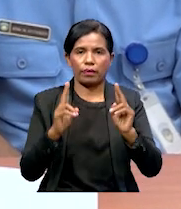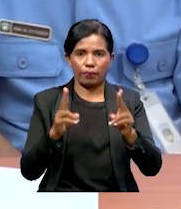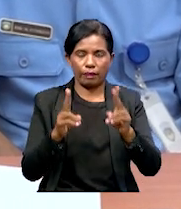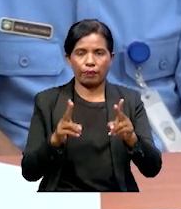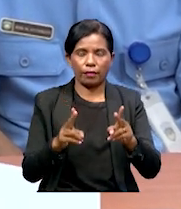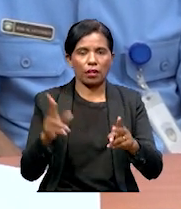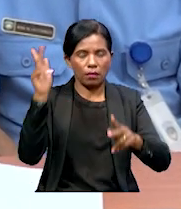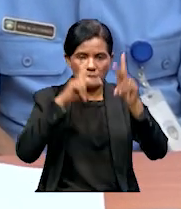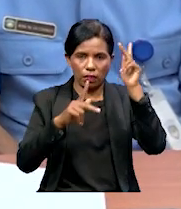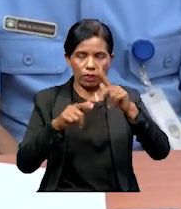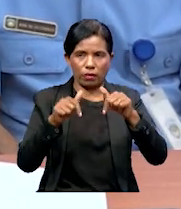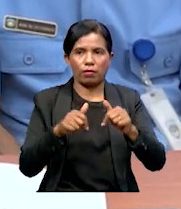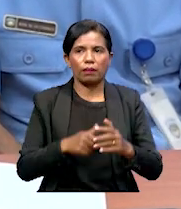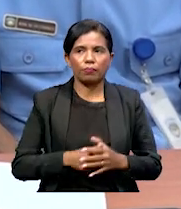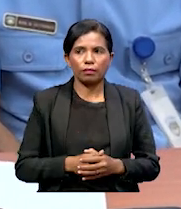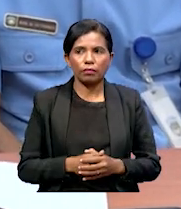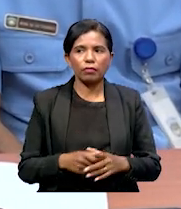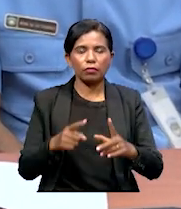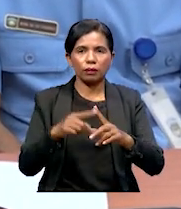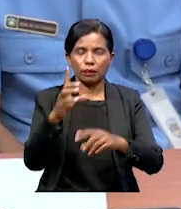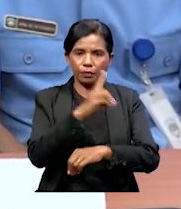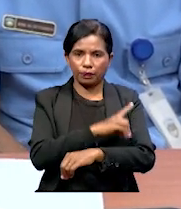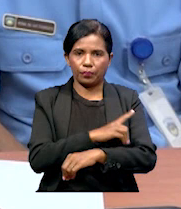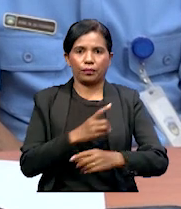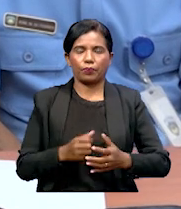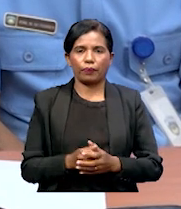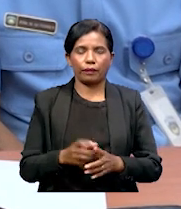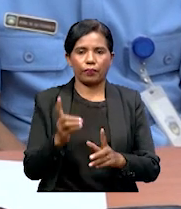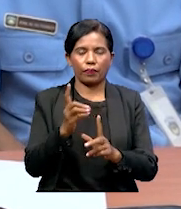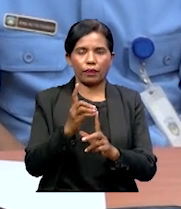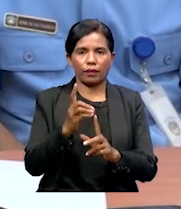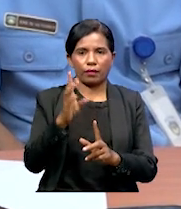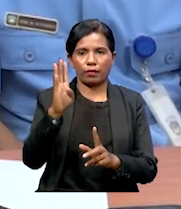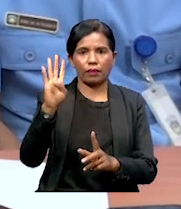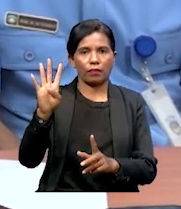Ba caso idane ohin dia 5 setembro